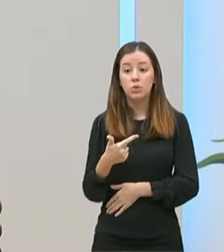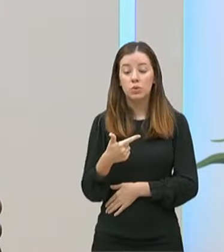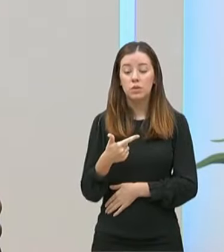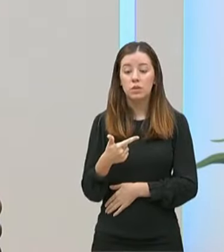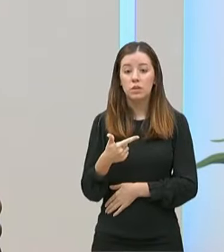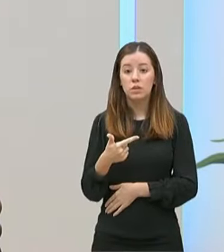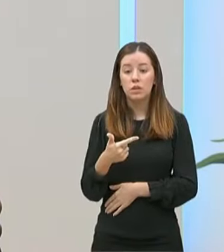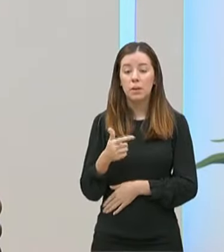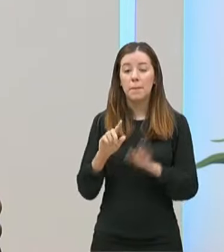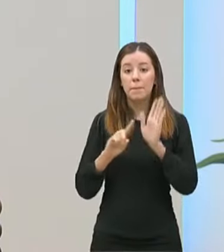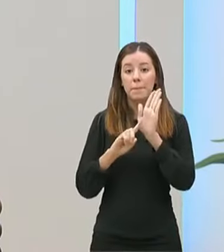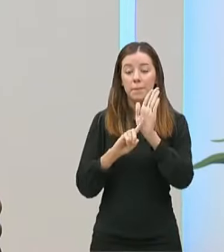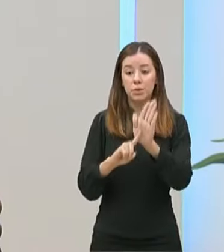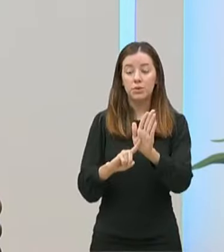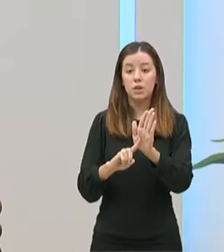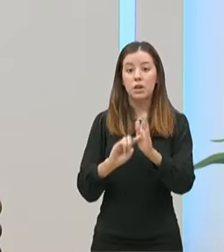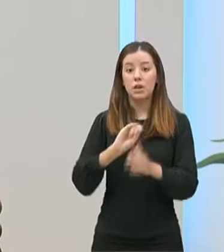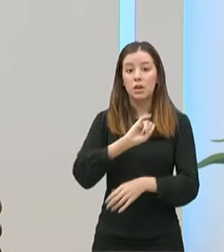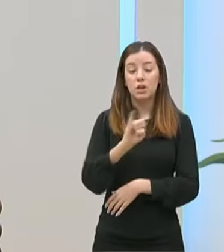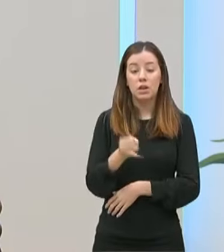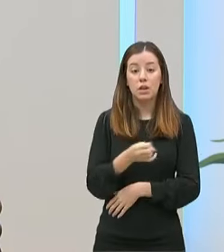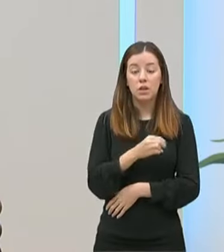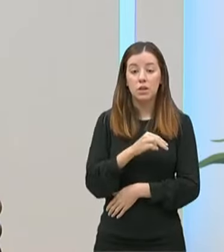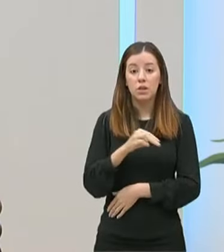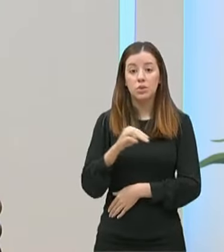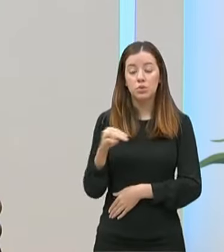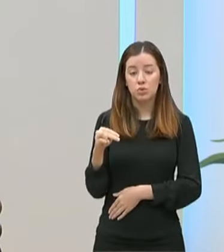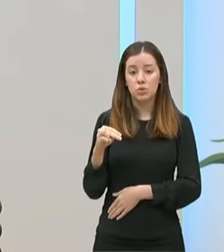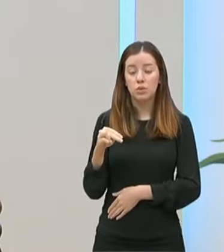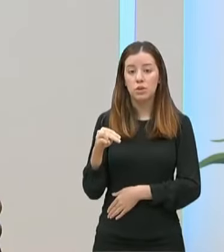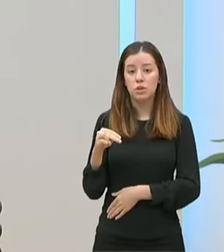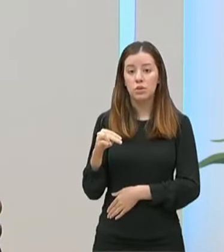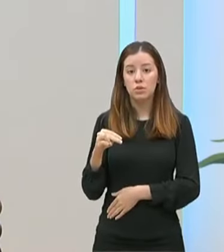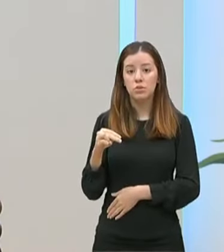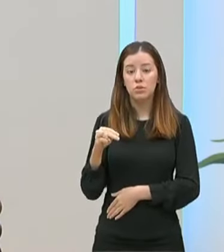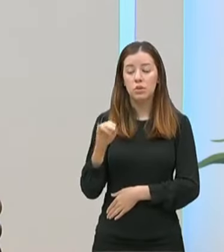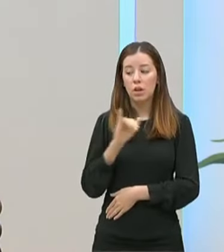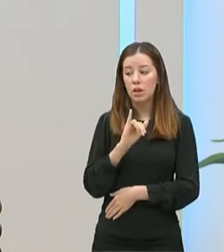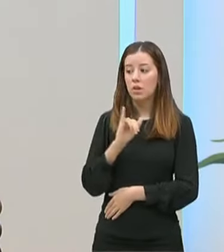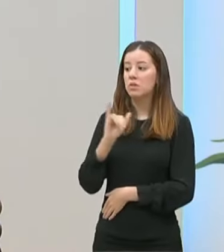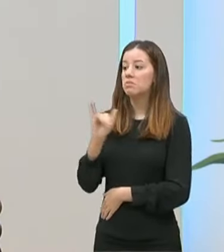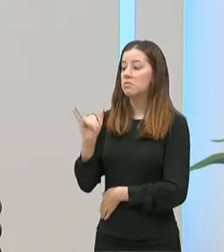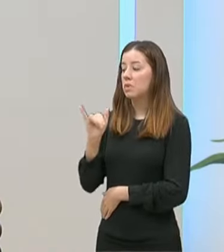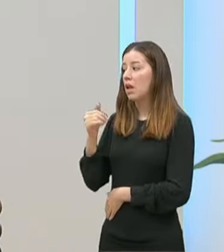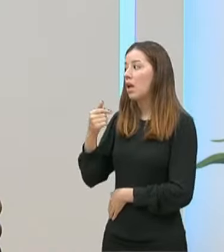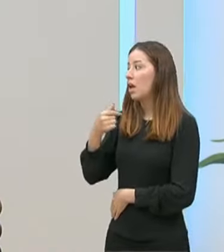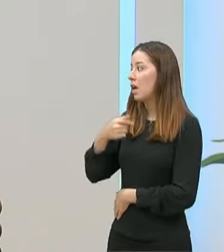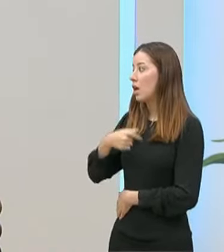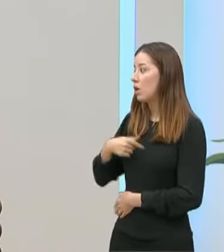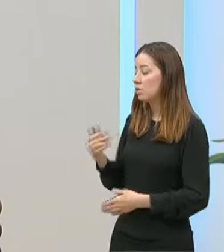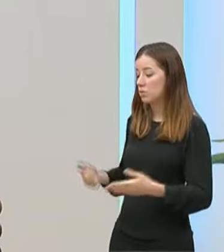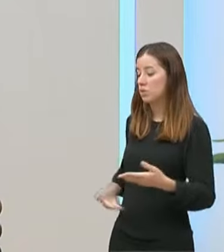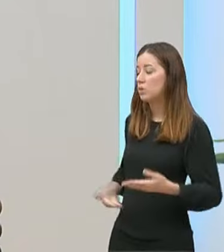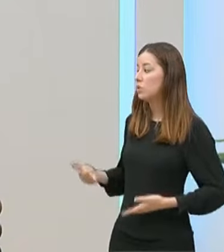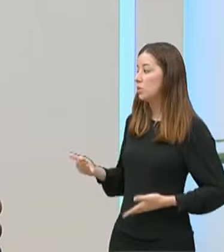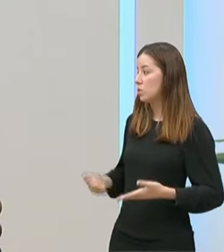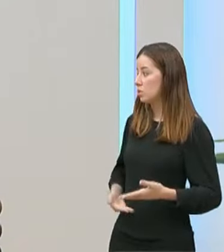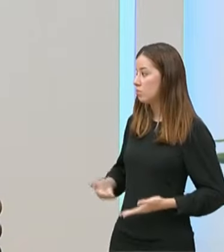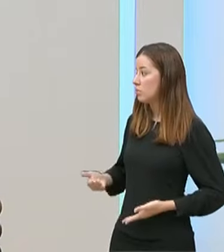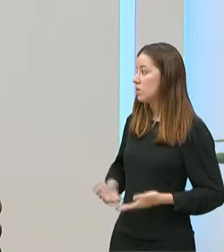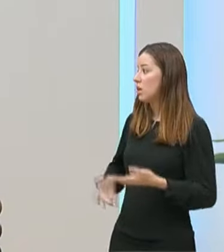resposta de Jonas, depois que ele diz quem era o Deus a quem servia e